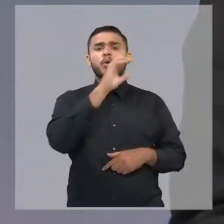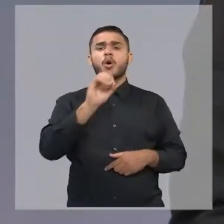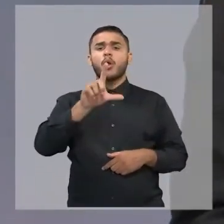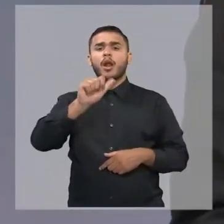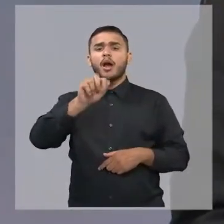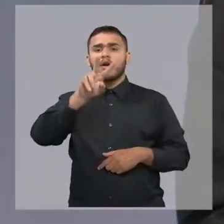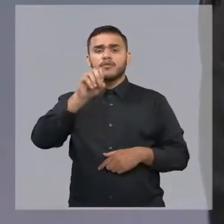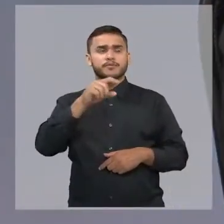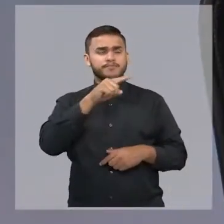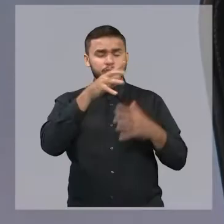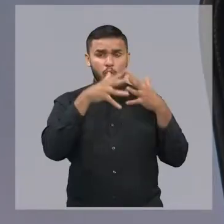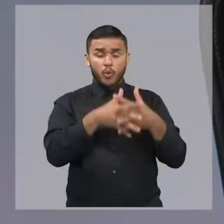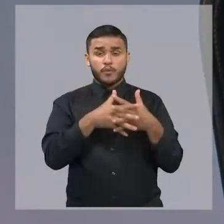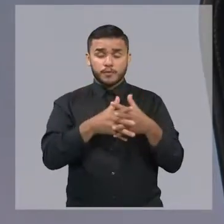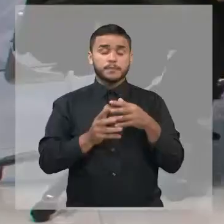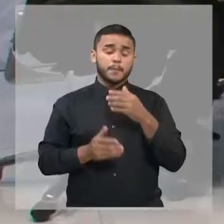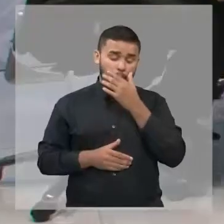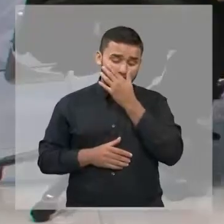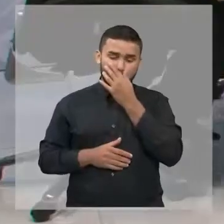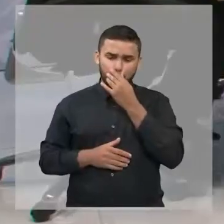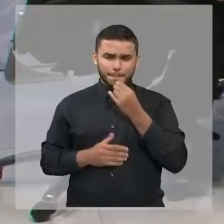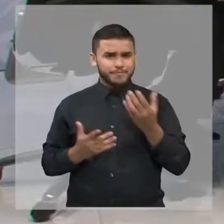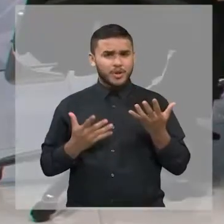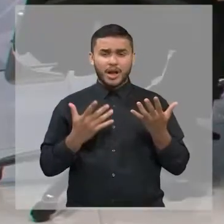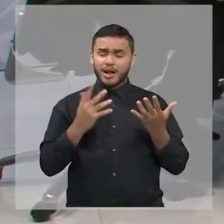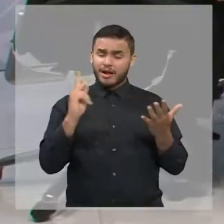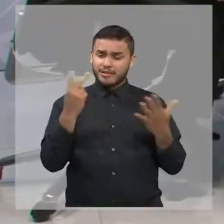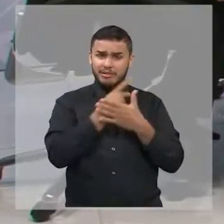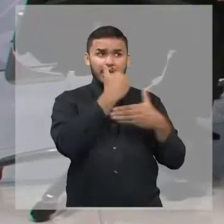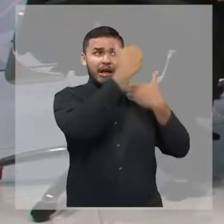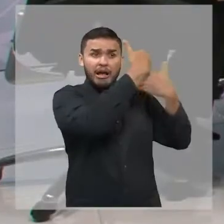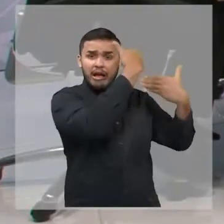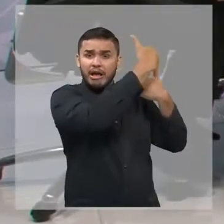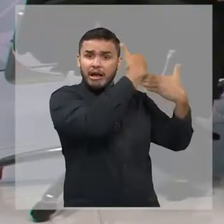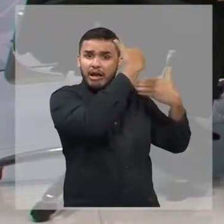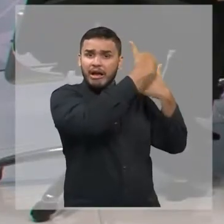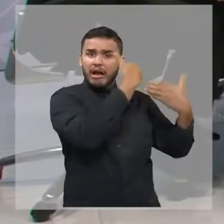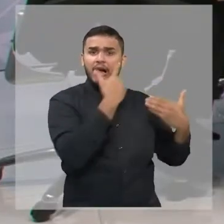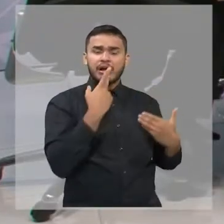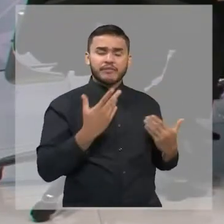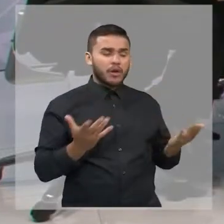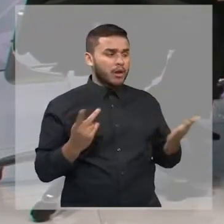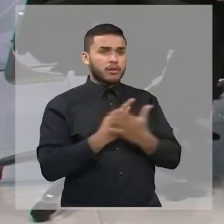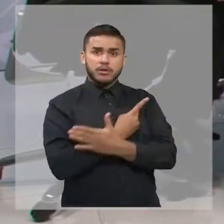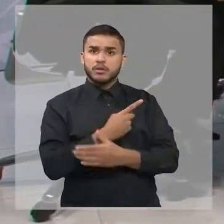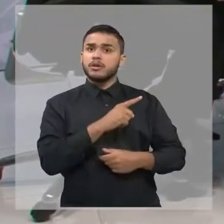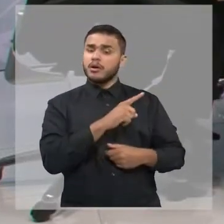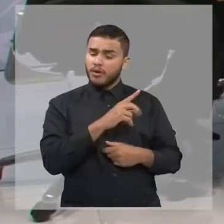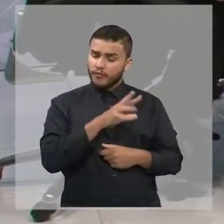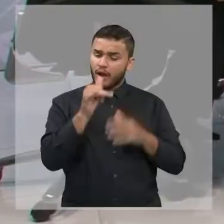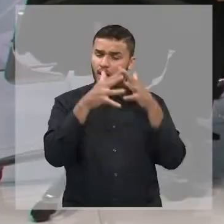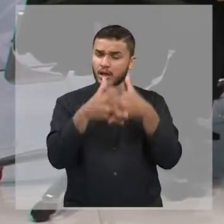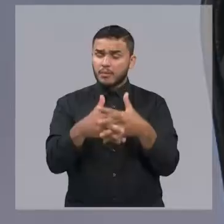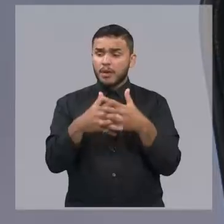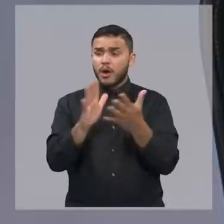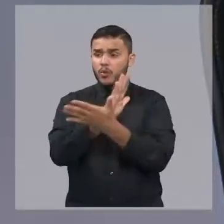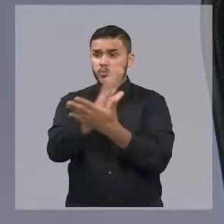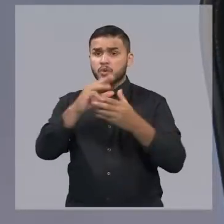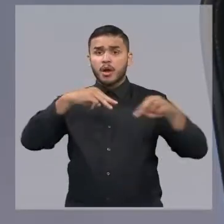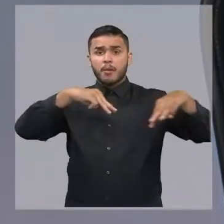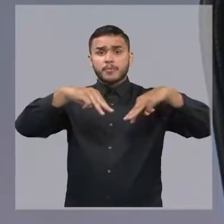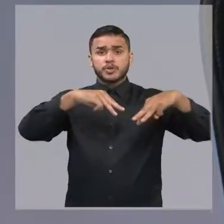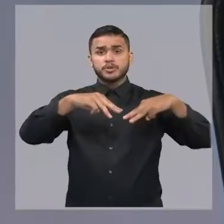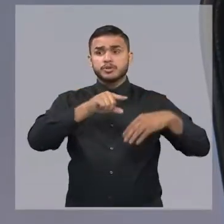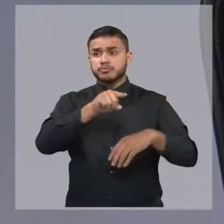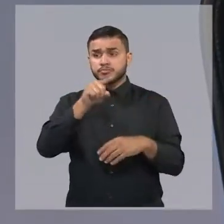atrapalha o discurso, mas você existe... Olavo de Carvalho, o guru político do presidente. Atrapalha, e alguns ministros também atrapalham.